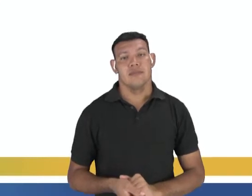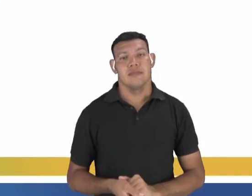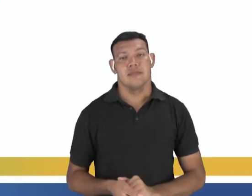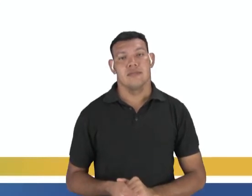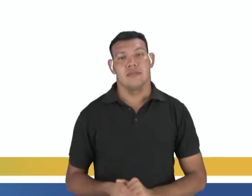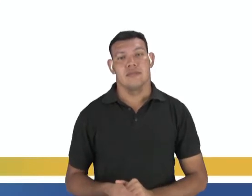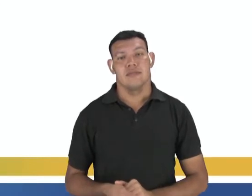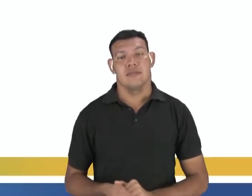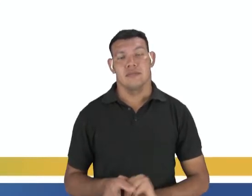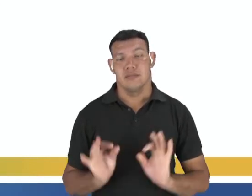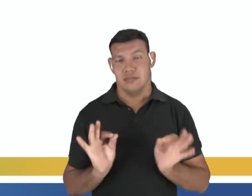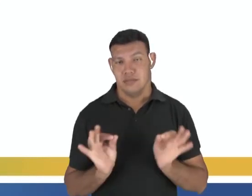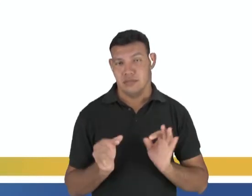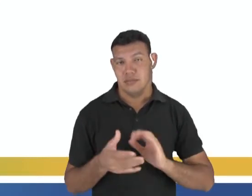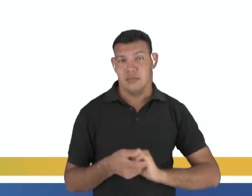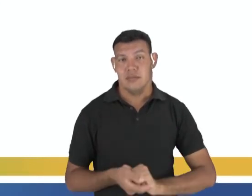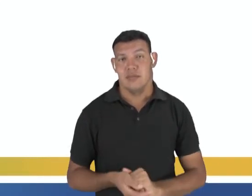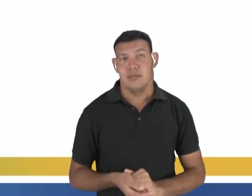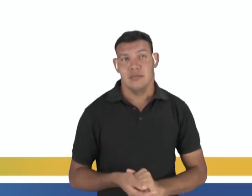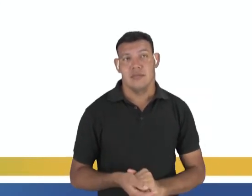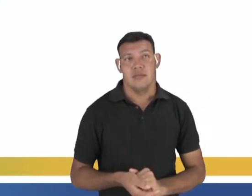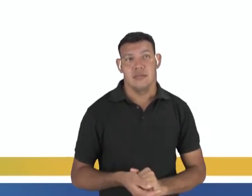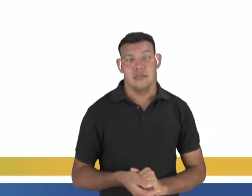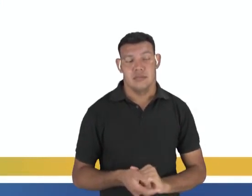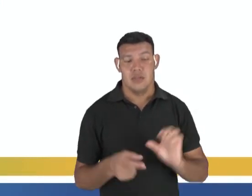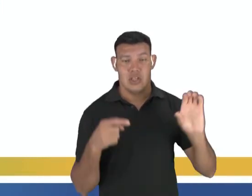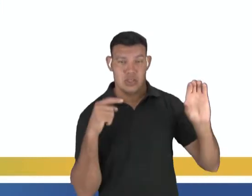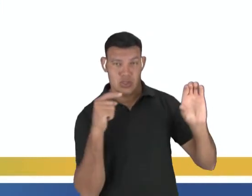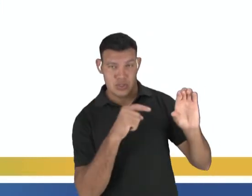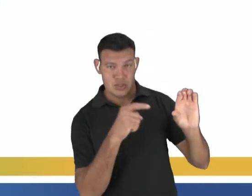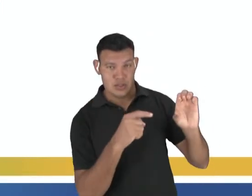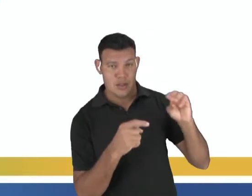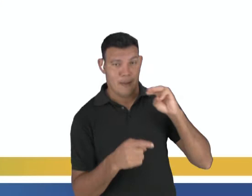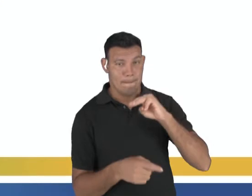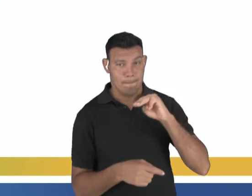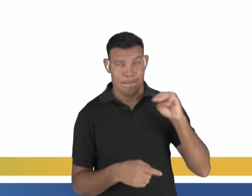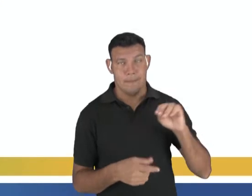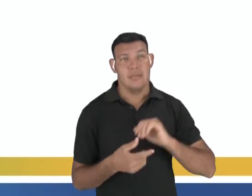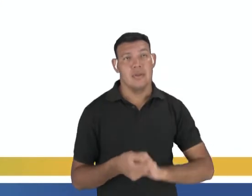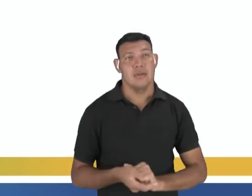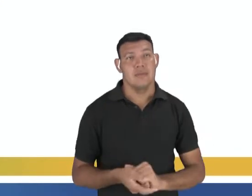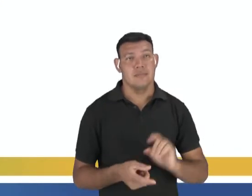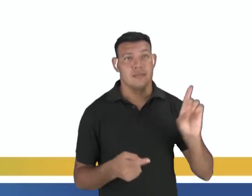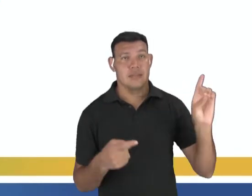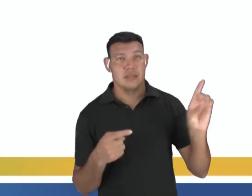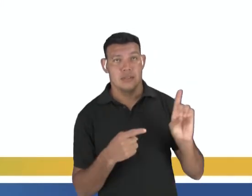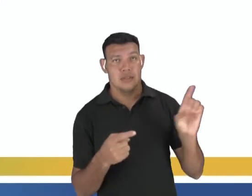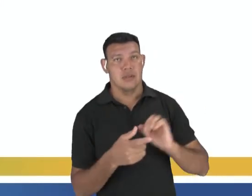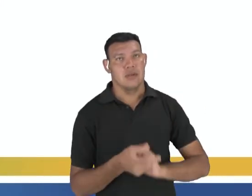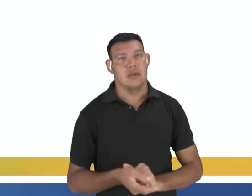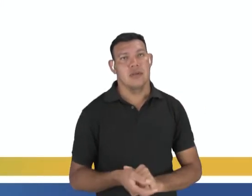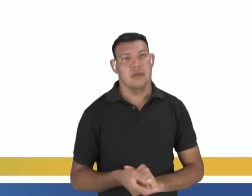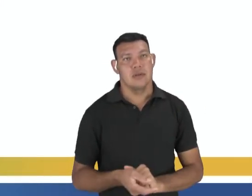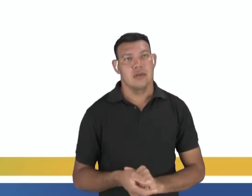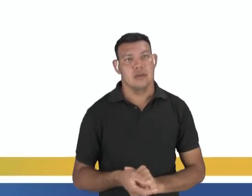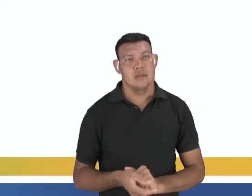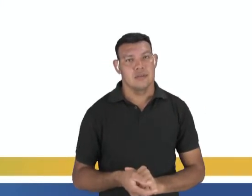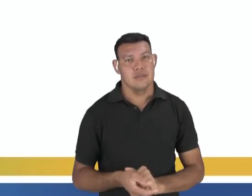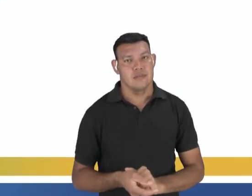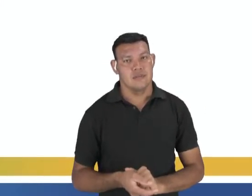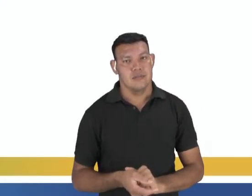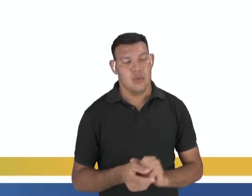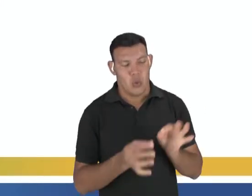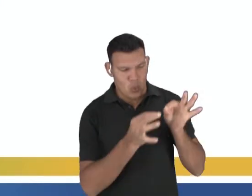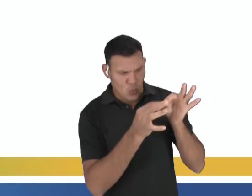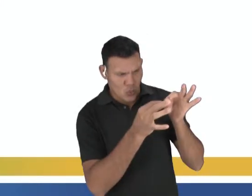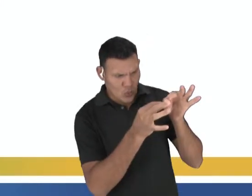de metro certinho Então nesse caso aí Ele trouxe seria milímetros letra de o comprimento de uma mamadeira bom se